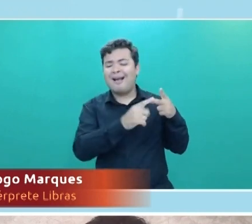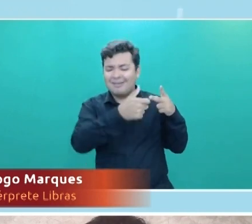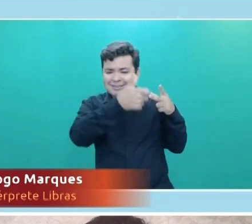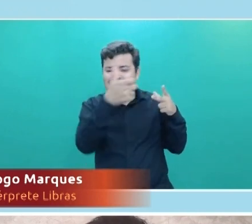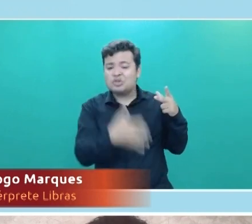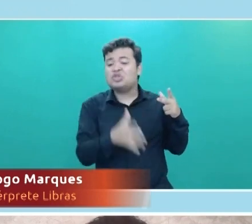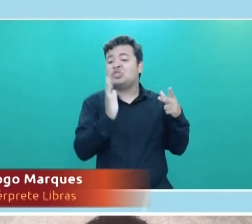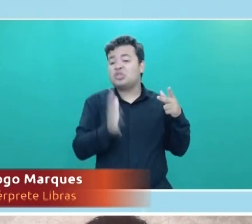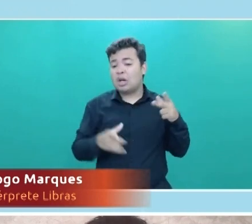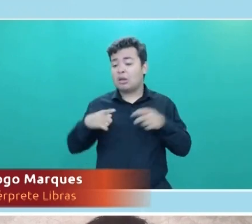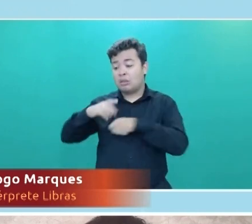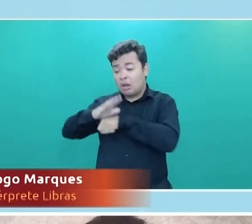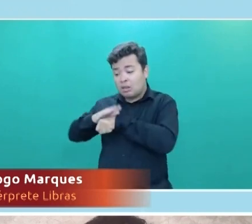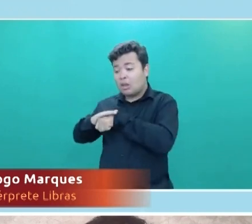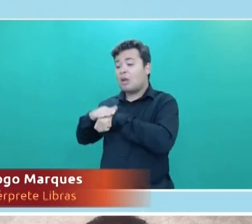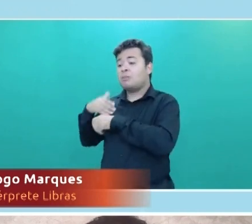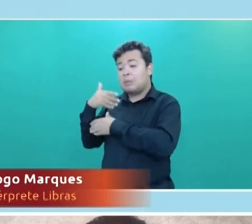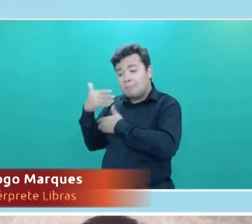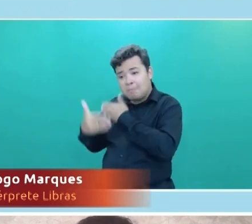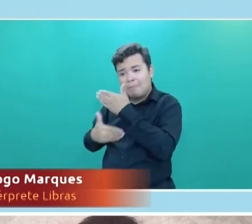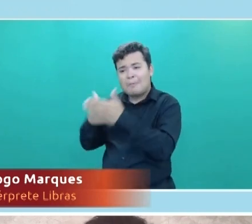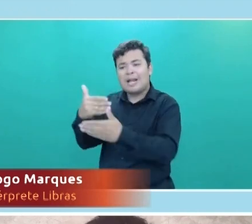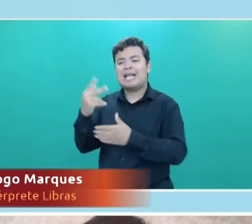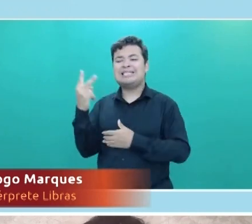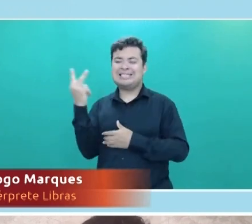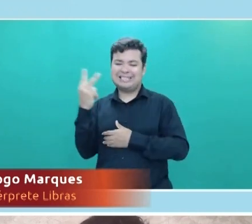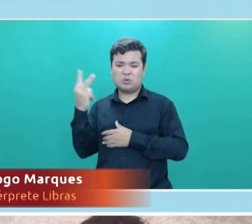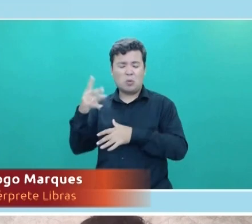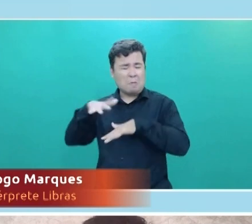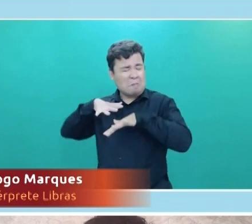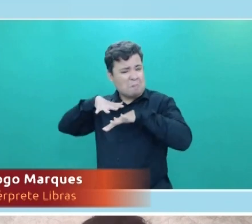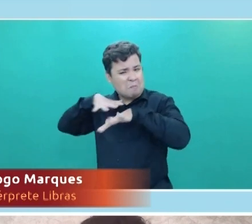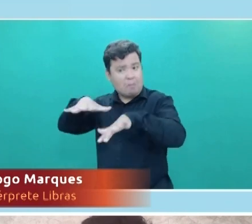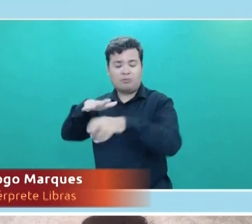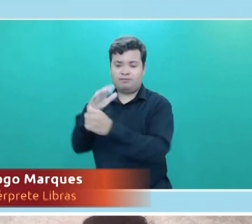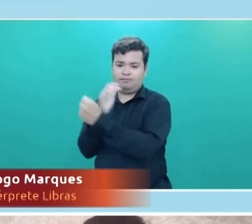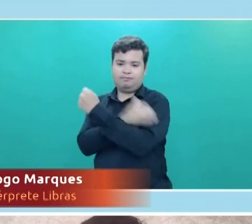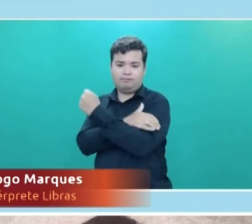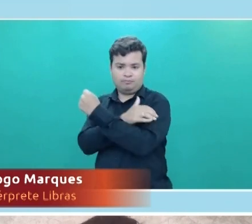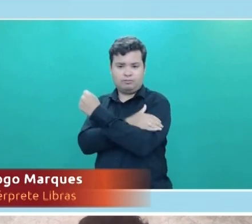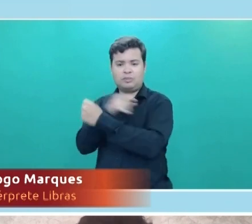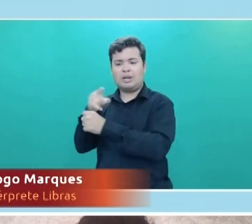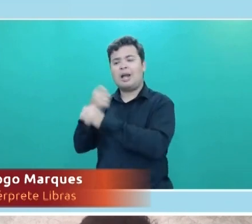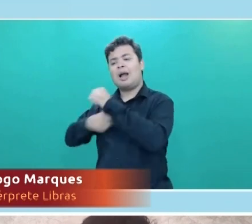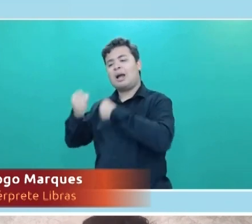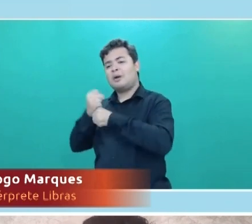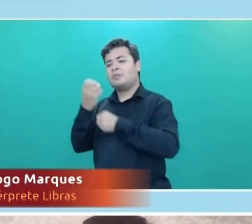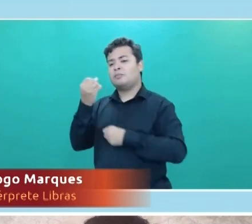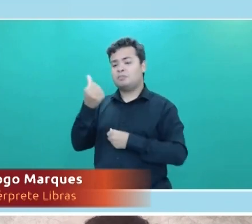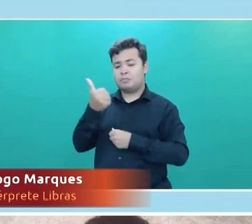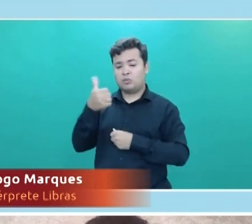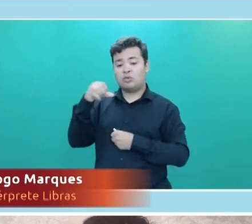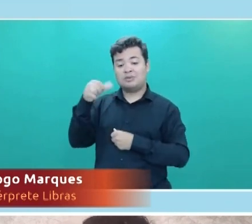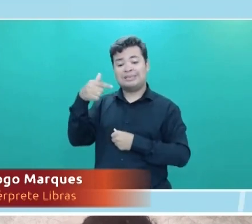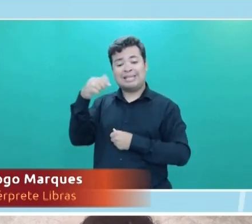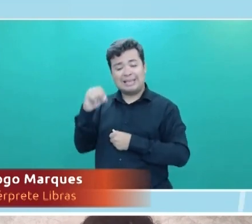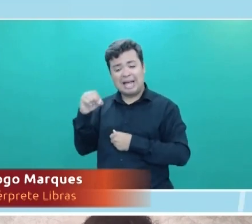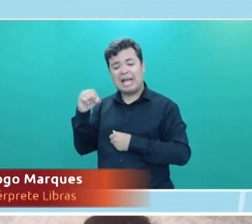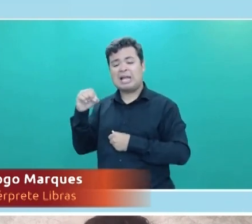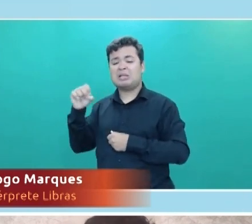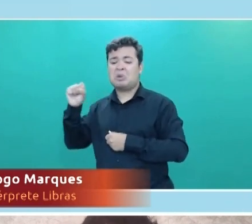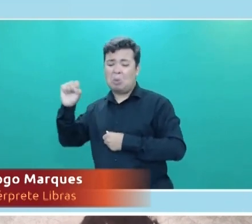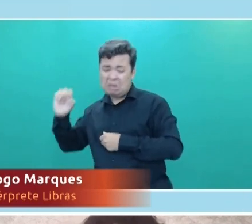com a segunda onda dos feminismos, né, que aquele feminismo dos anos 60, 70, 80 veio com muita força no sentido de